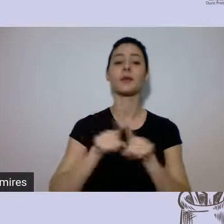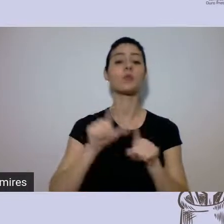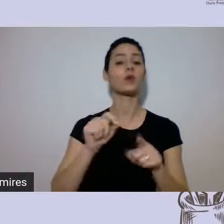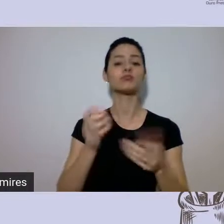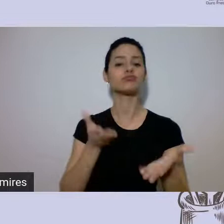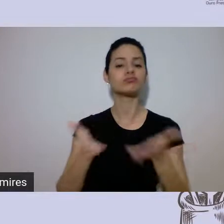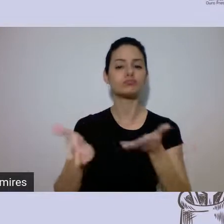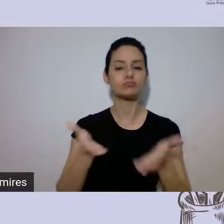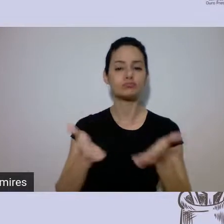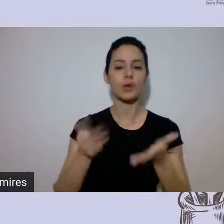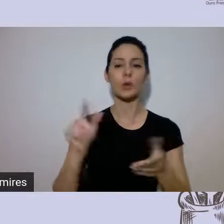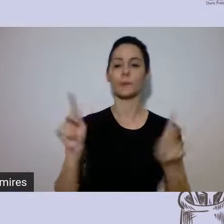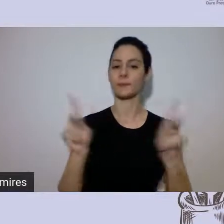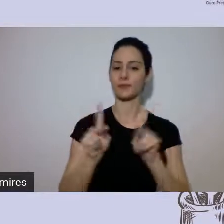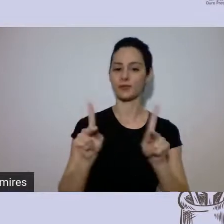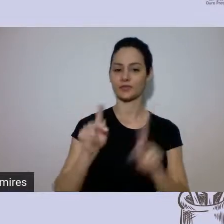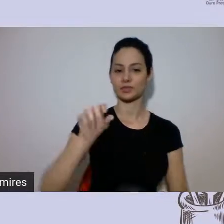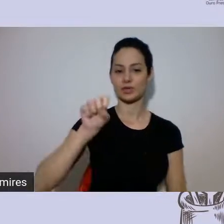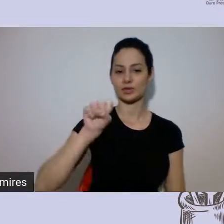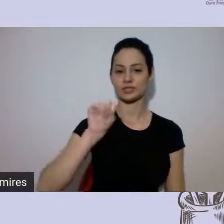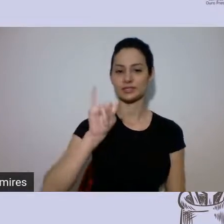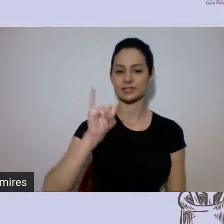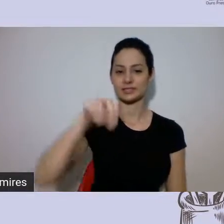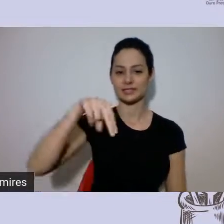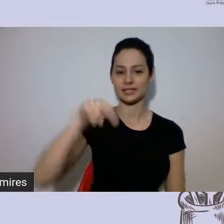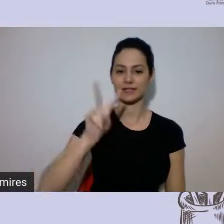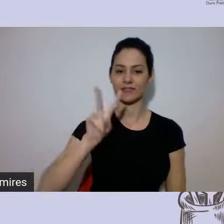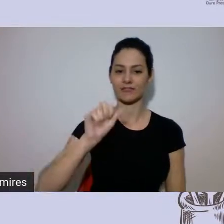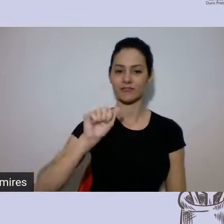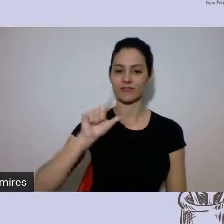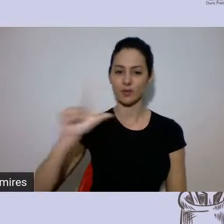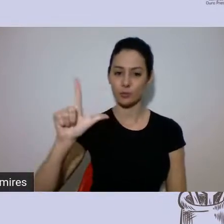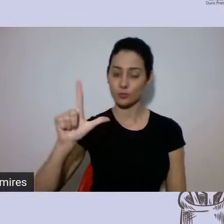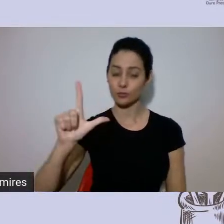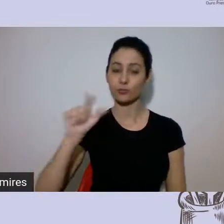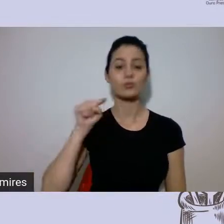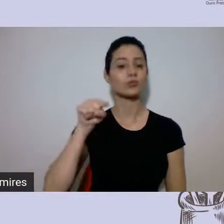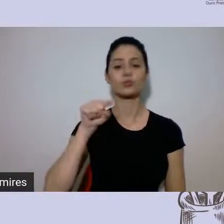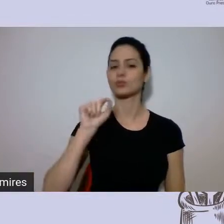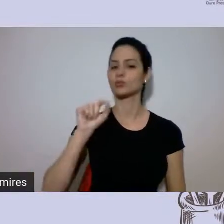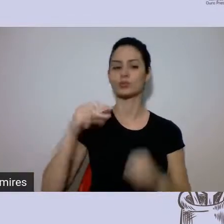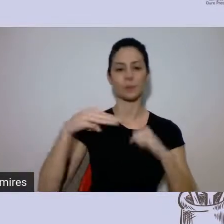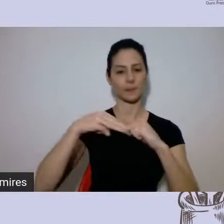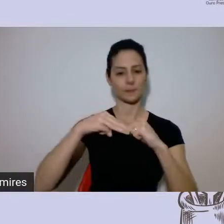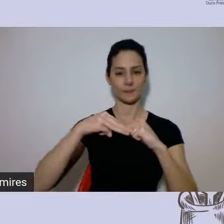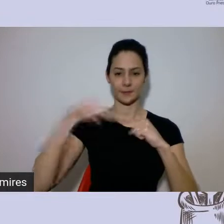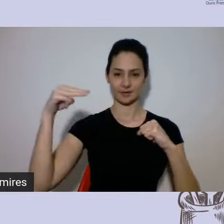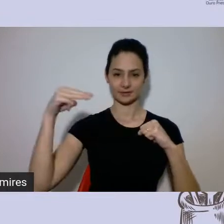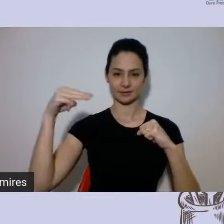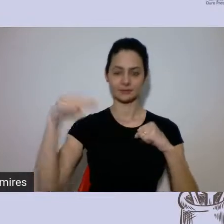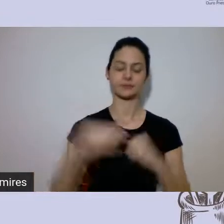professor Simval Espírito Santo Neto, que é mestre